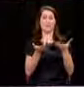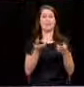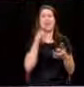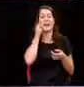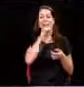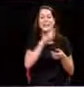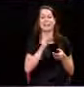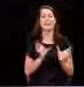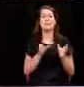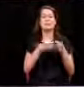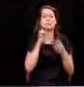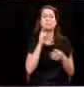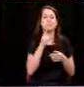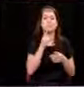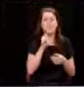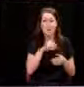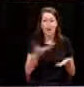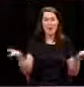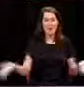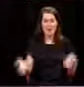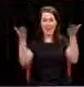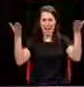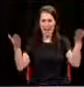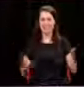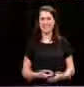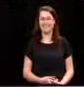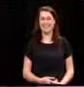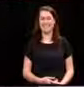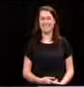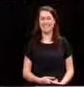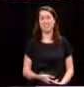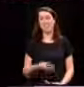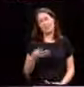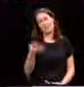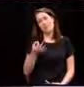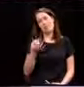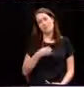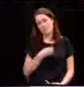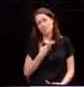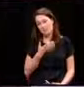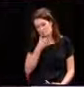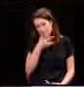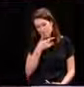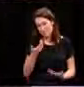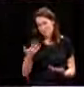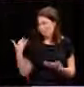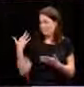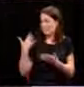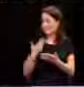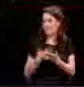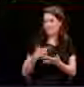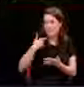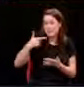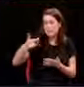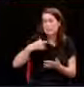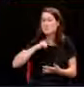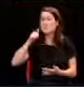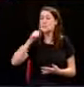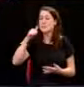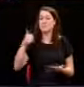que nós disponibilizamos. É pena, até o momento, pelo menos ainda não utilizaram neste Em